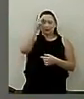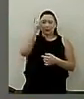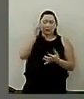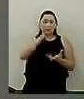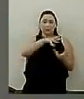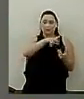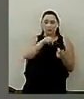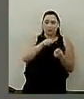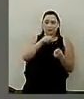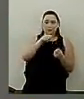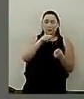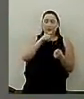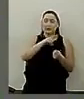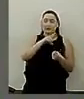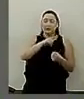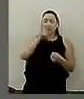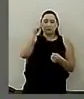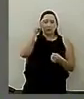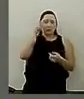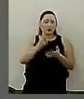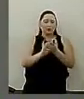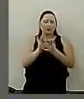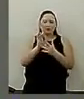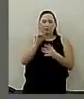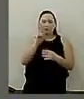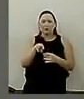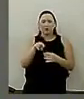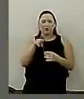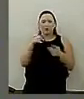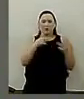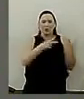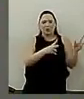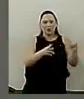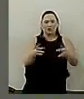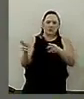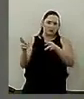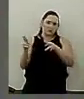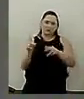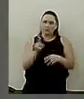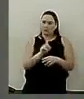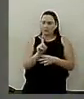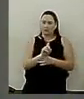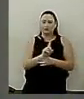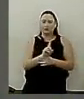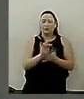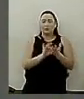Jesus é um homem comum, um homem qualquer, qualquer homem, e ele não é.